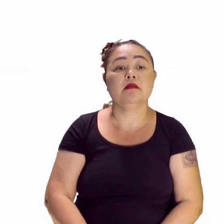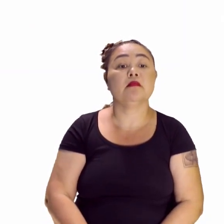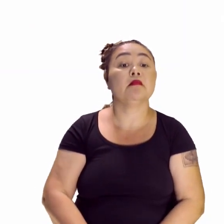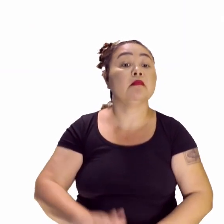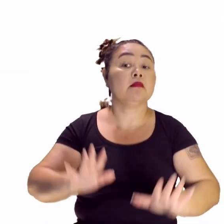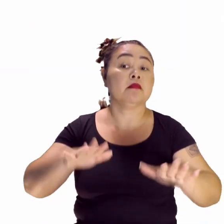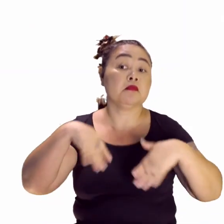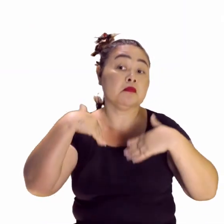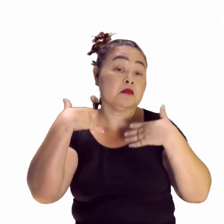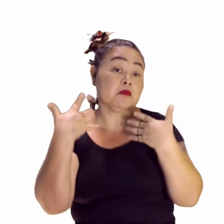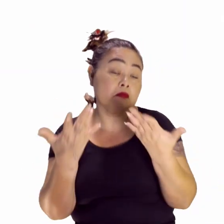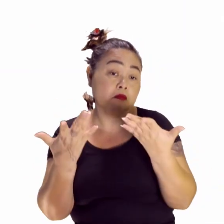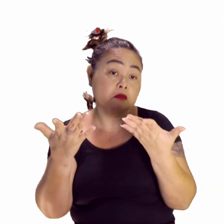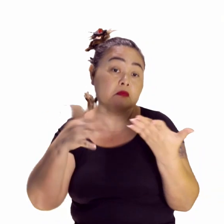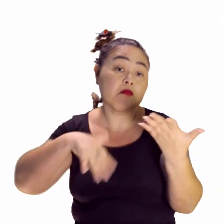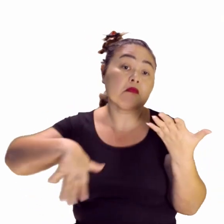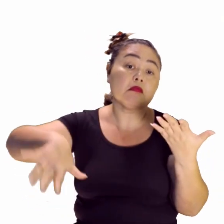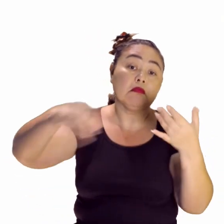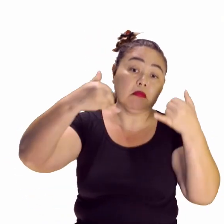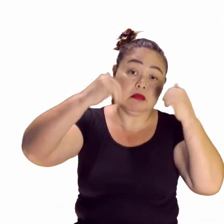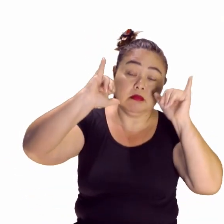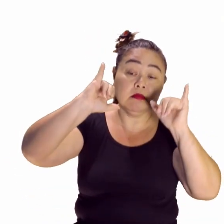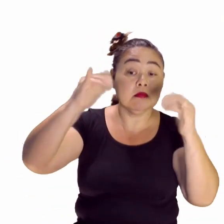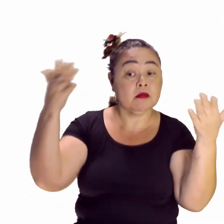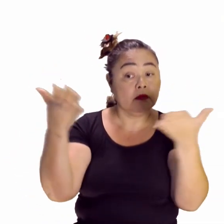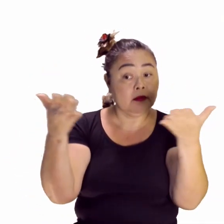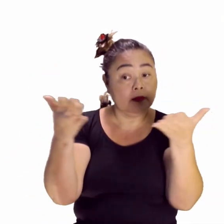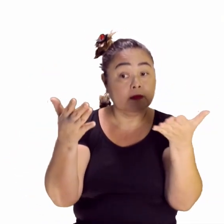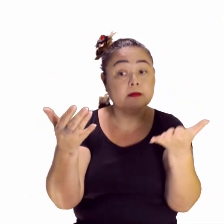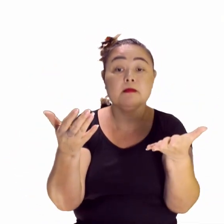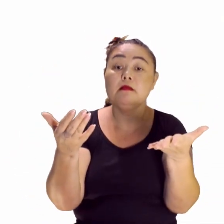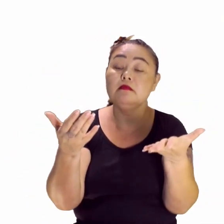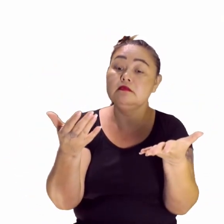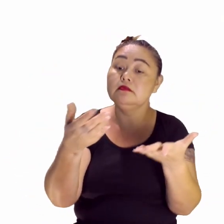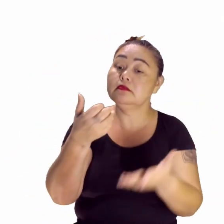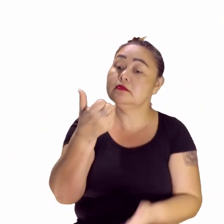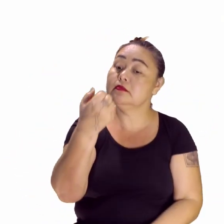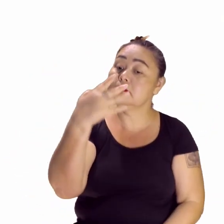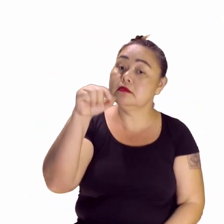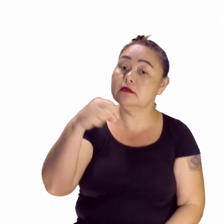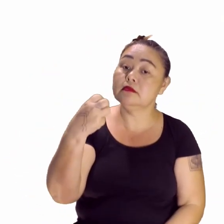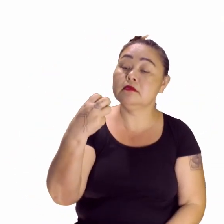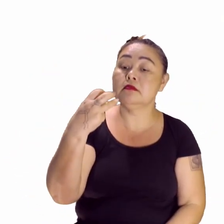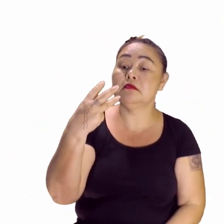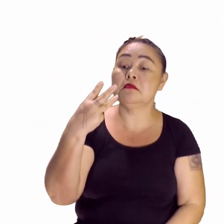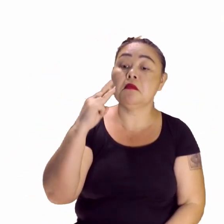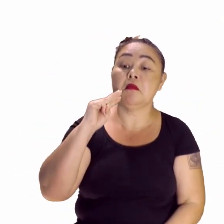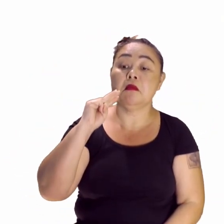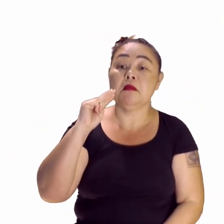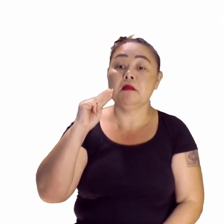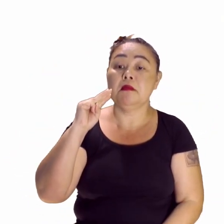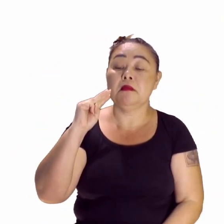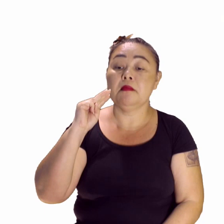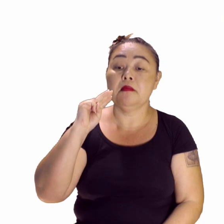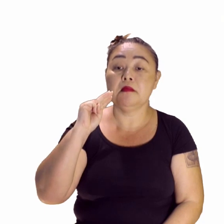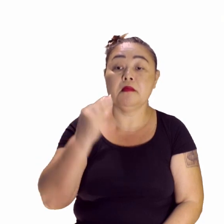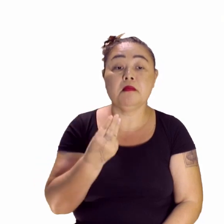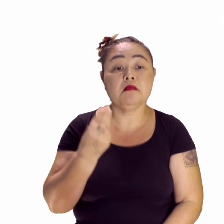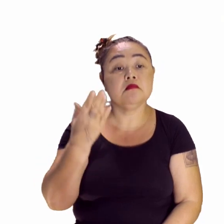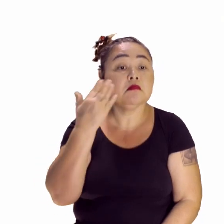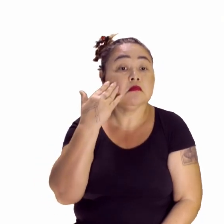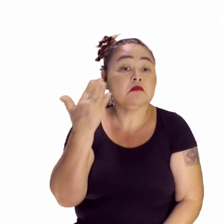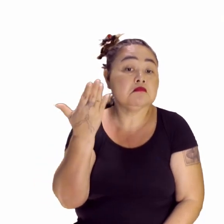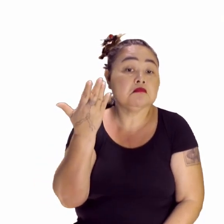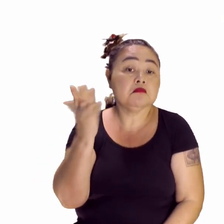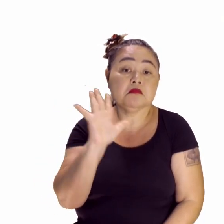Então já falamos que o rebanho bovino ele tem mais atualmente tá chegando Já é mais de 15 milhões exatamente e obviamente